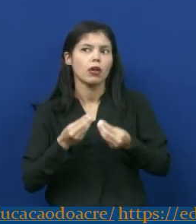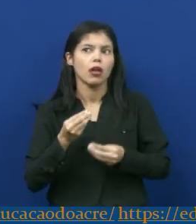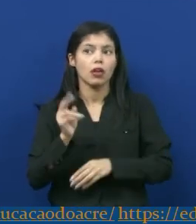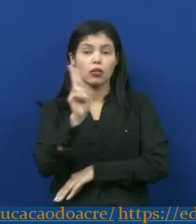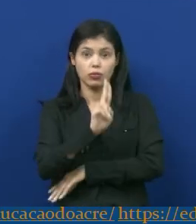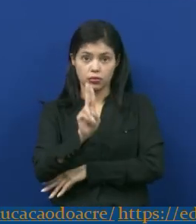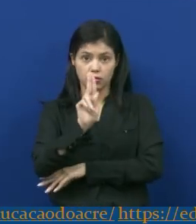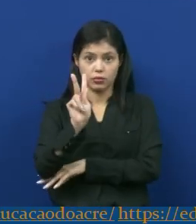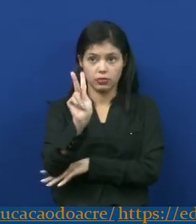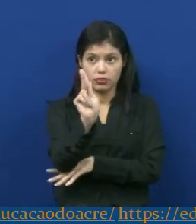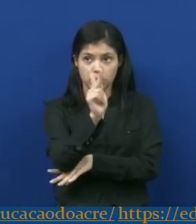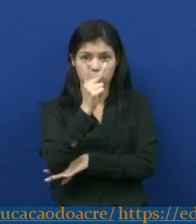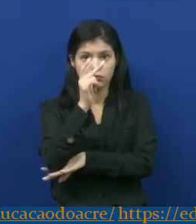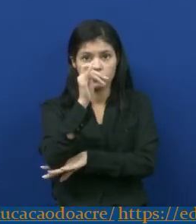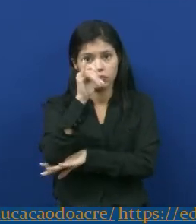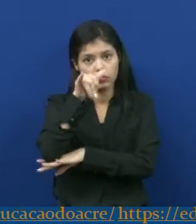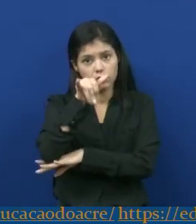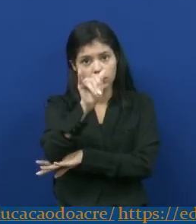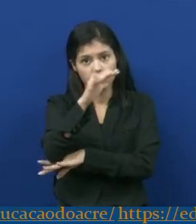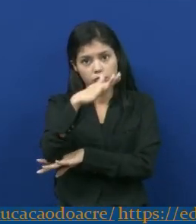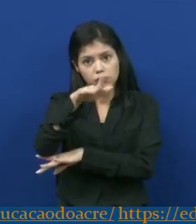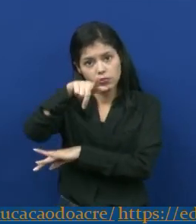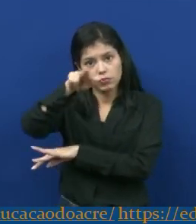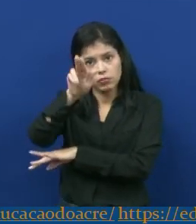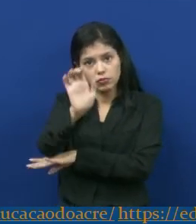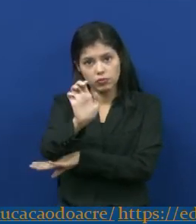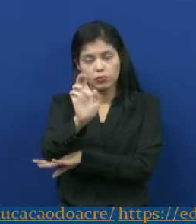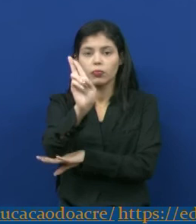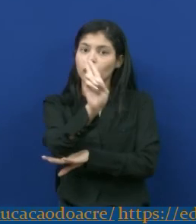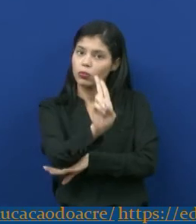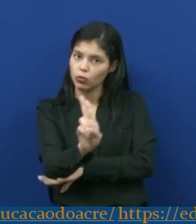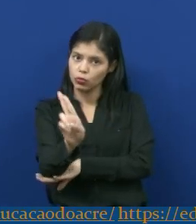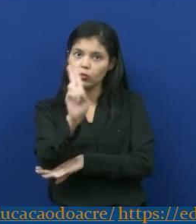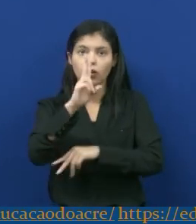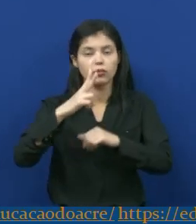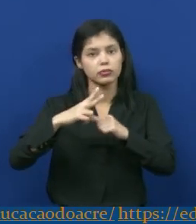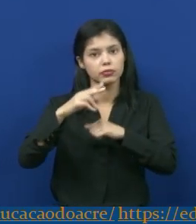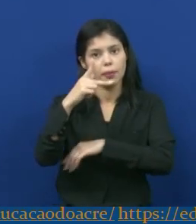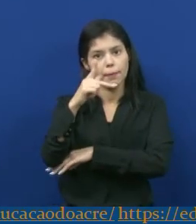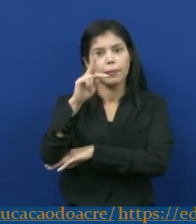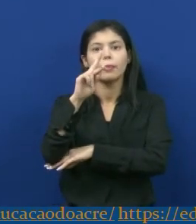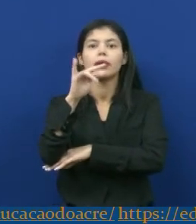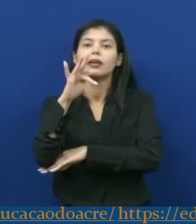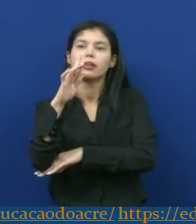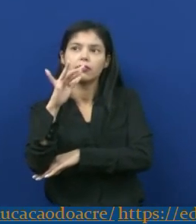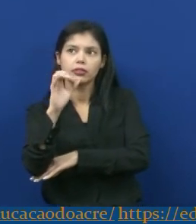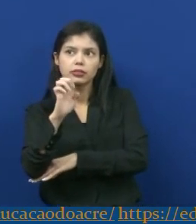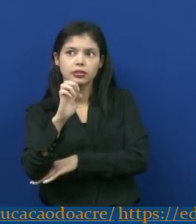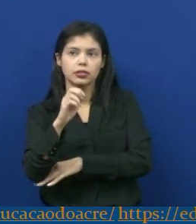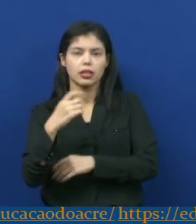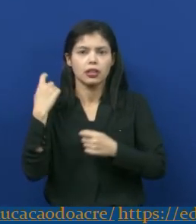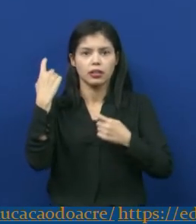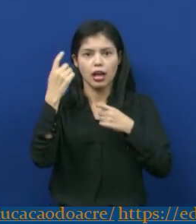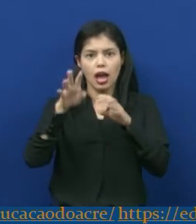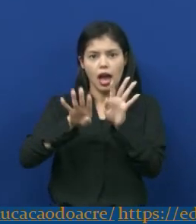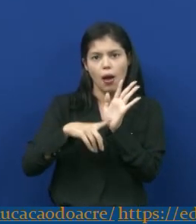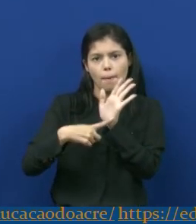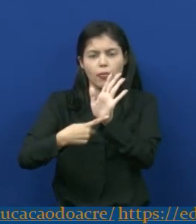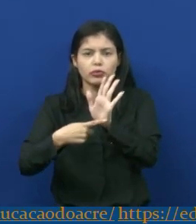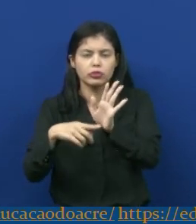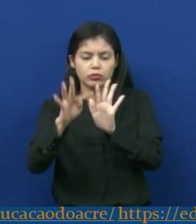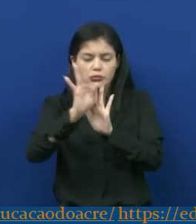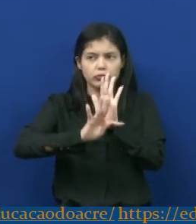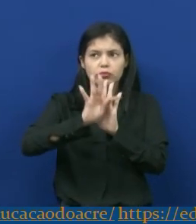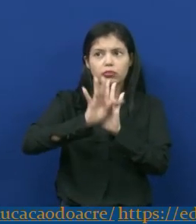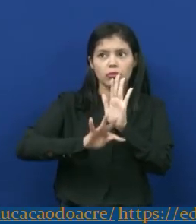uma perífrase, ó. Hay que, né? Quando hay que lavarse las manos. Esta expresión, hay que,